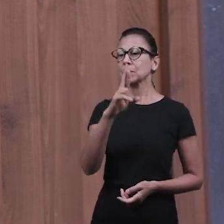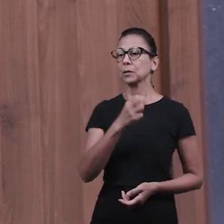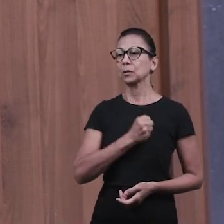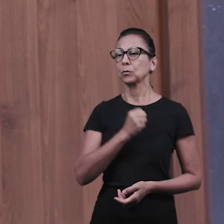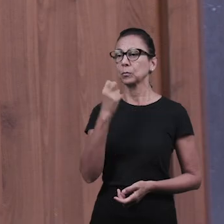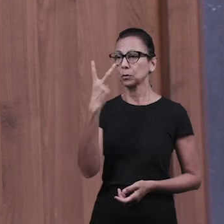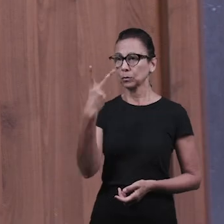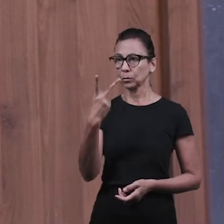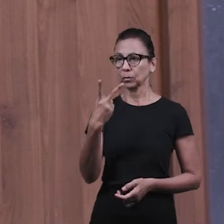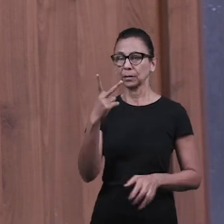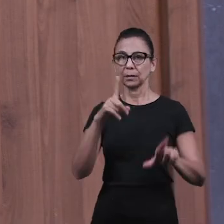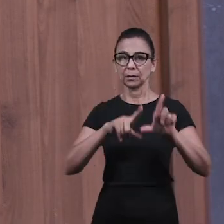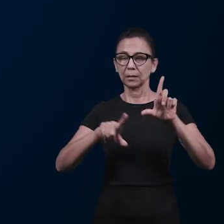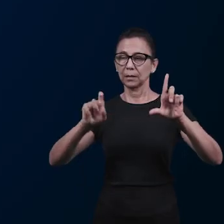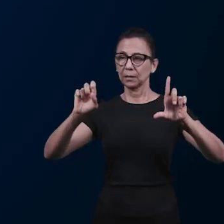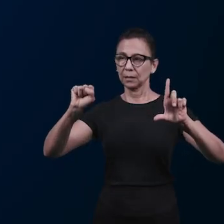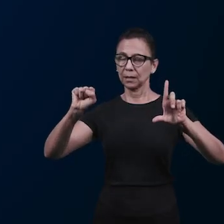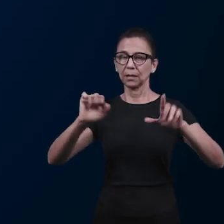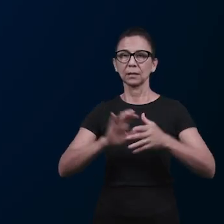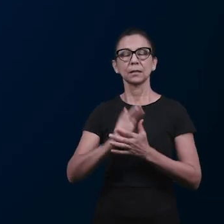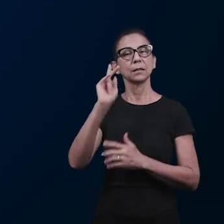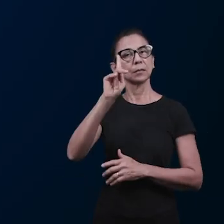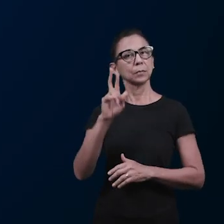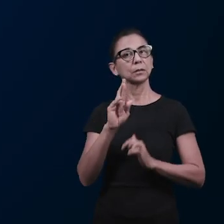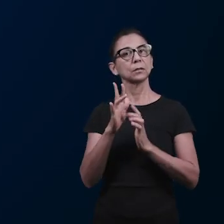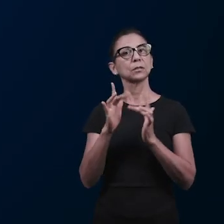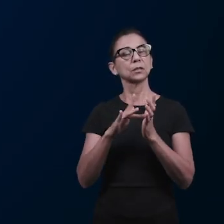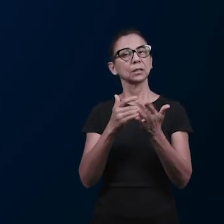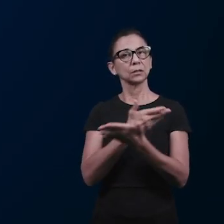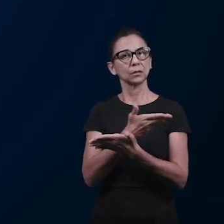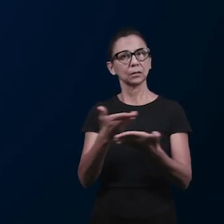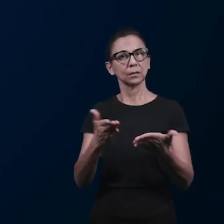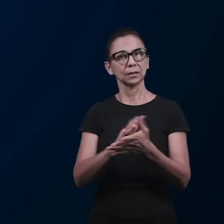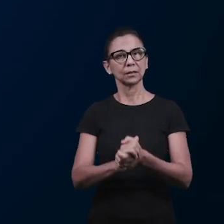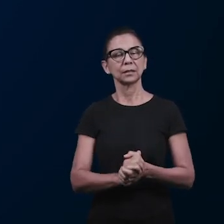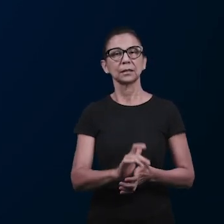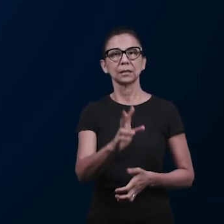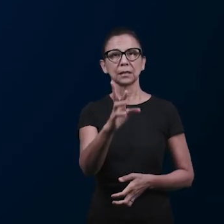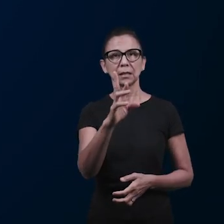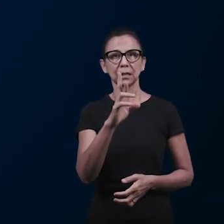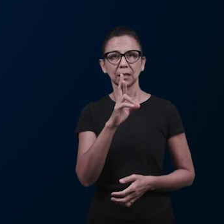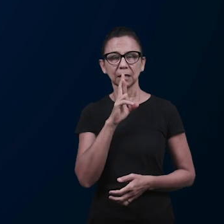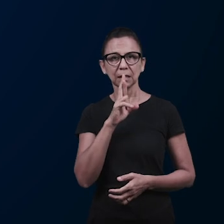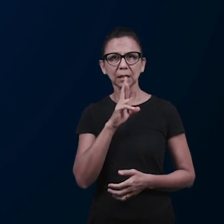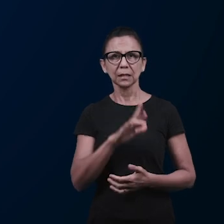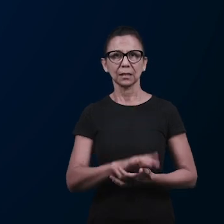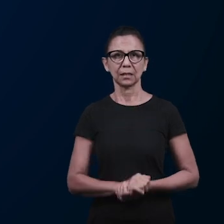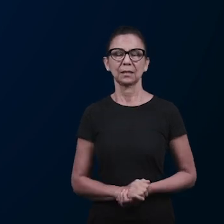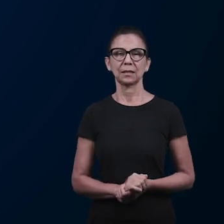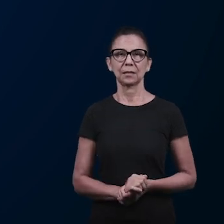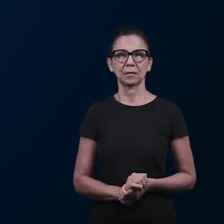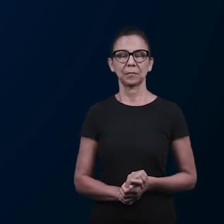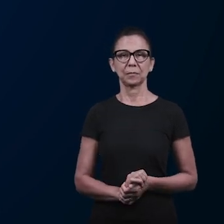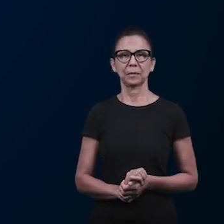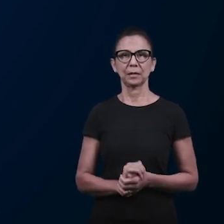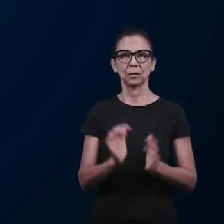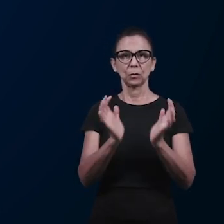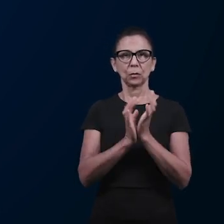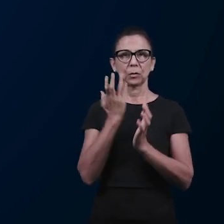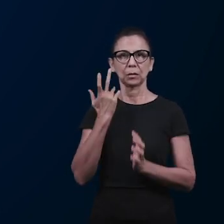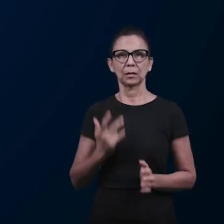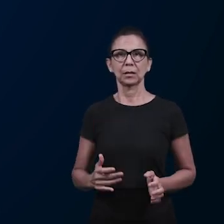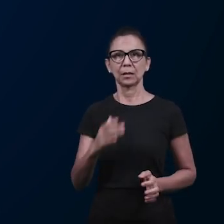número 2, letra A, certo? A paz do Senhor Jesus. Eu vou falar sobre a pergunta para as crianças, intermediários